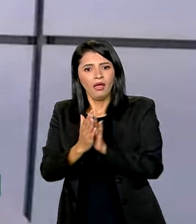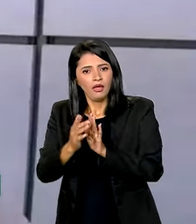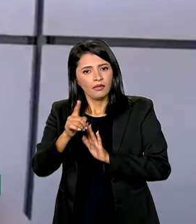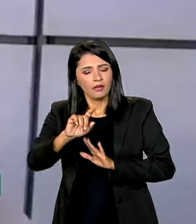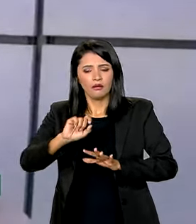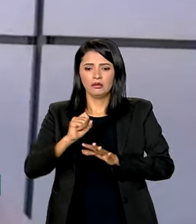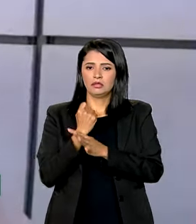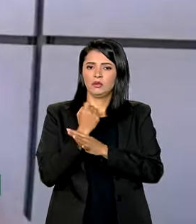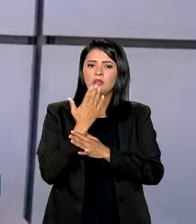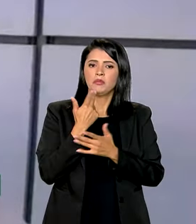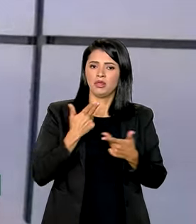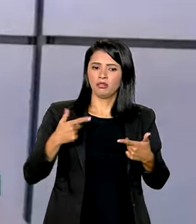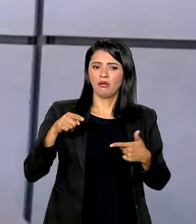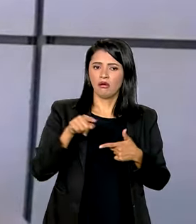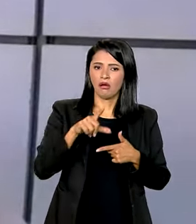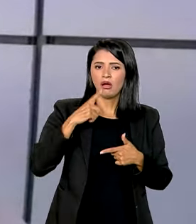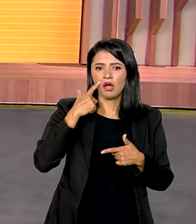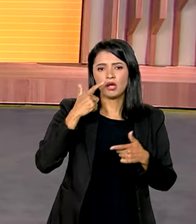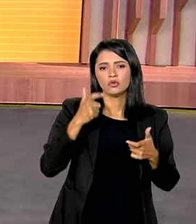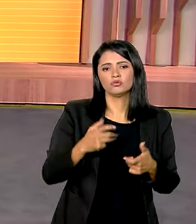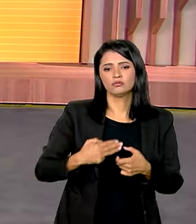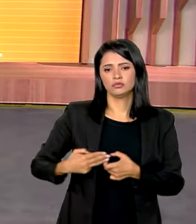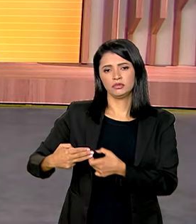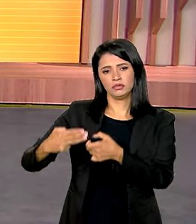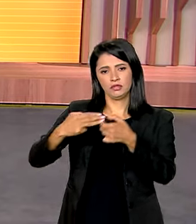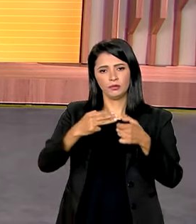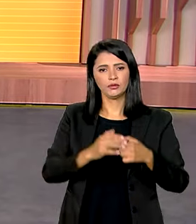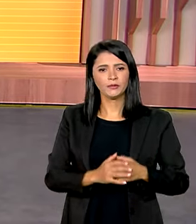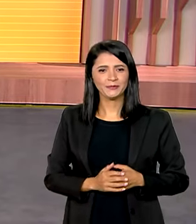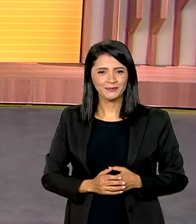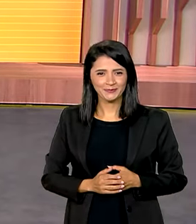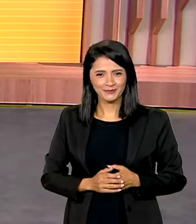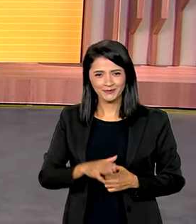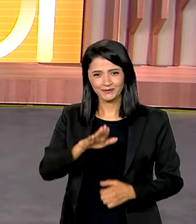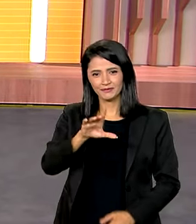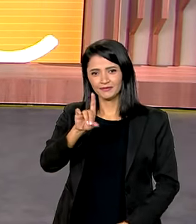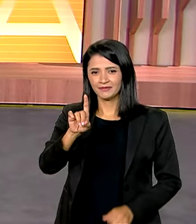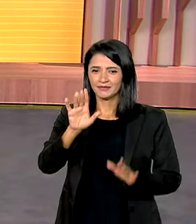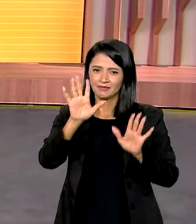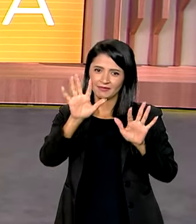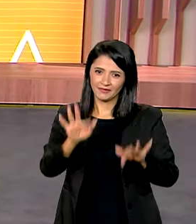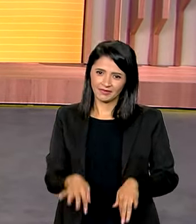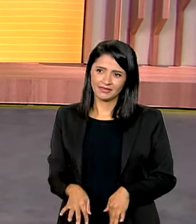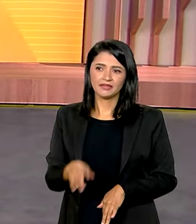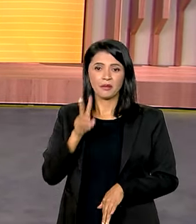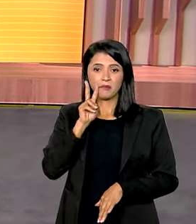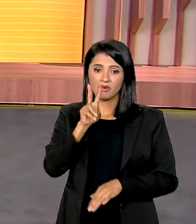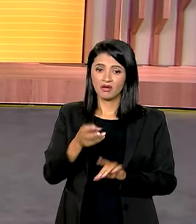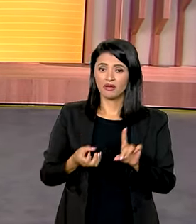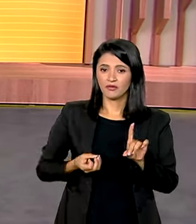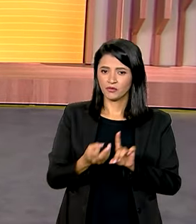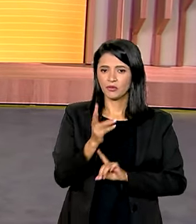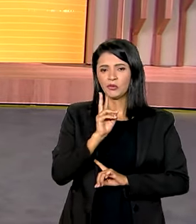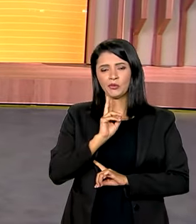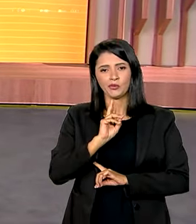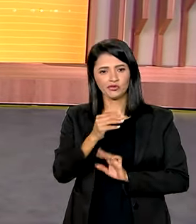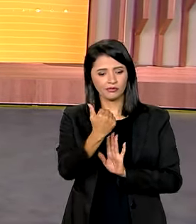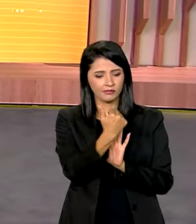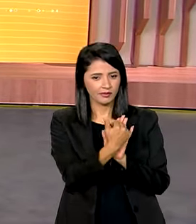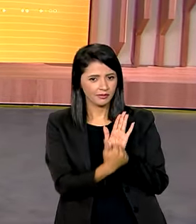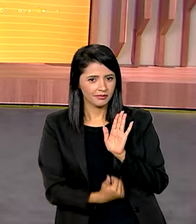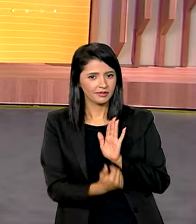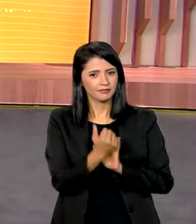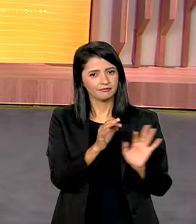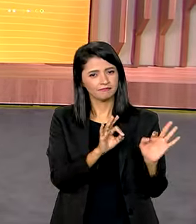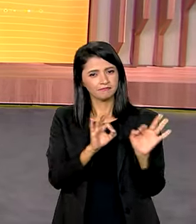segurança alimentar nos grandes municípios. E o Brasil em Dia fica por aqui, mas o Canal GOV segue com a programação